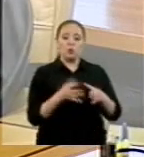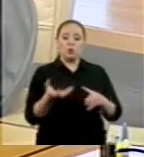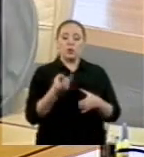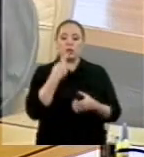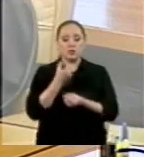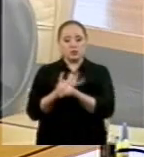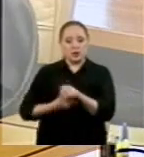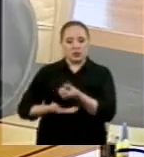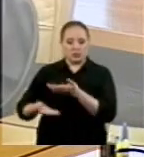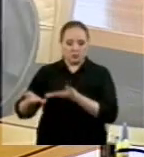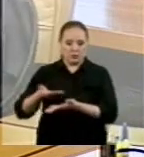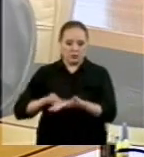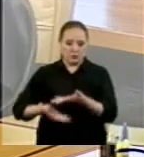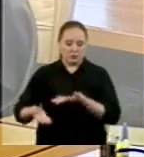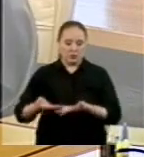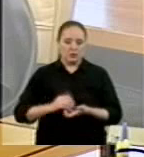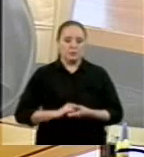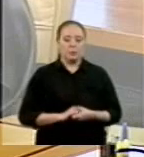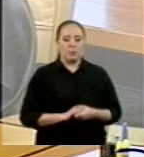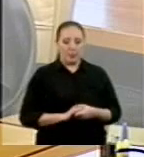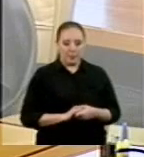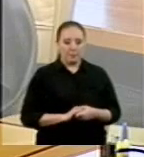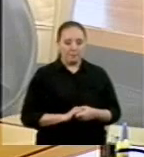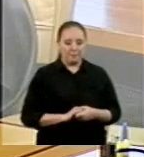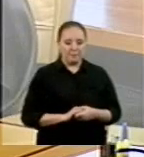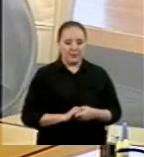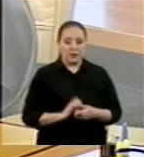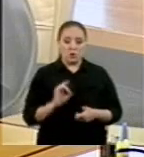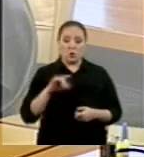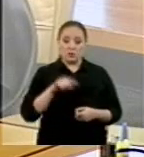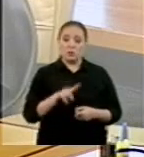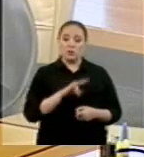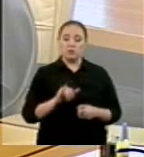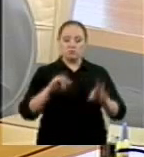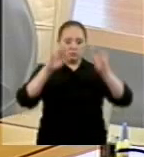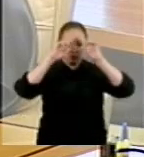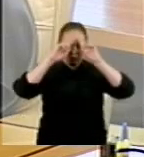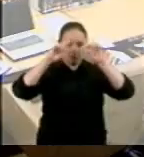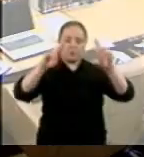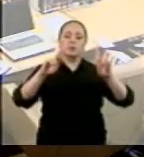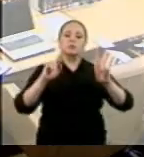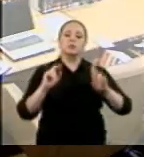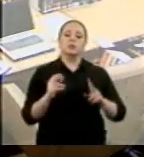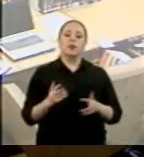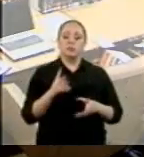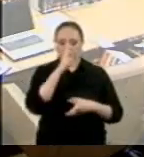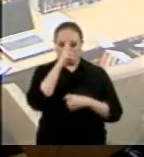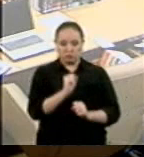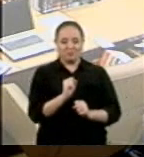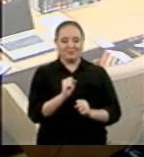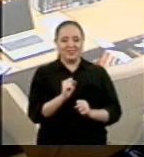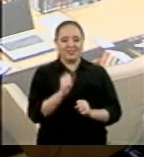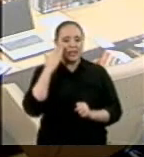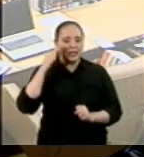doar, objetivamente considerados. Somente assim se estará a respeitar uma forte noção de